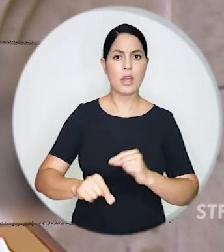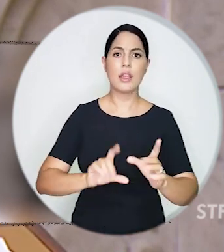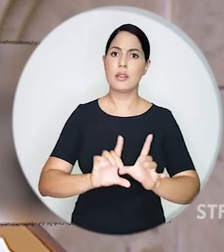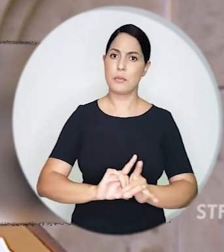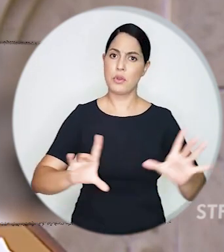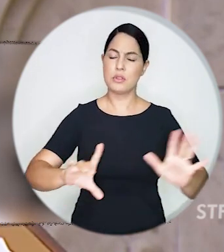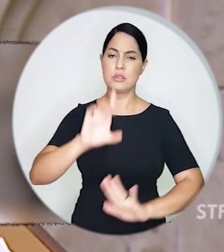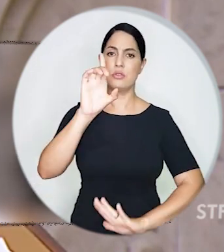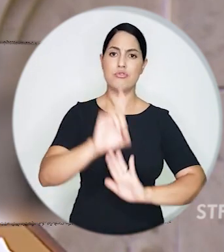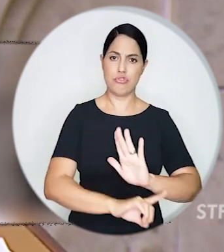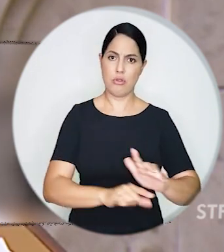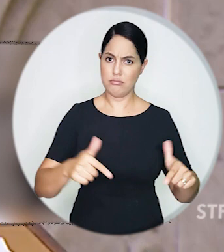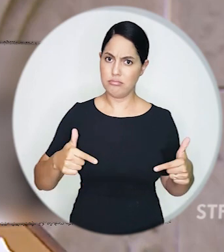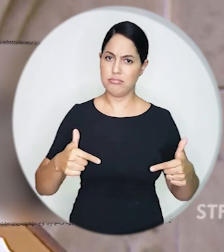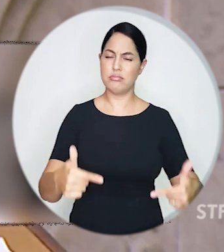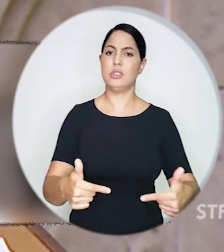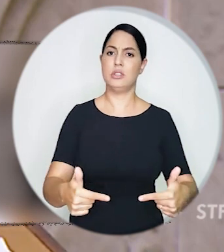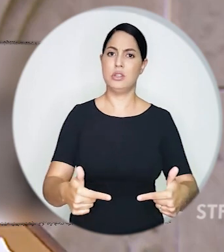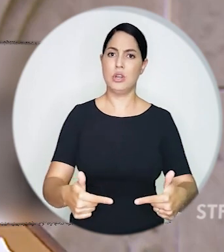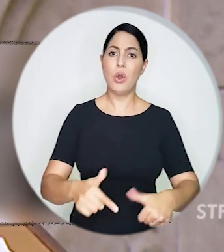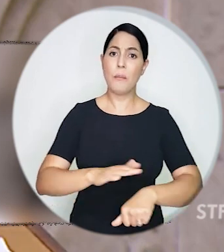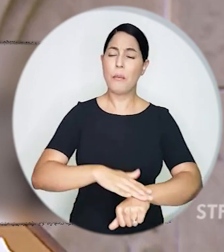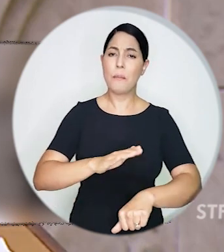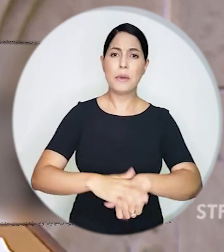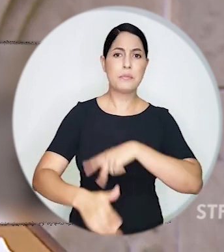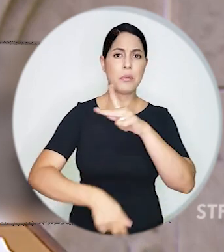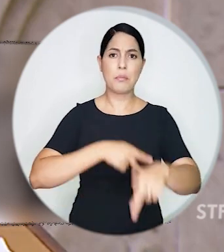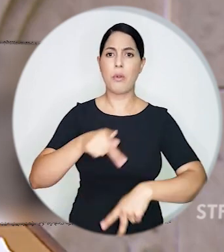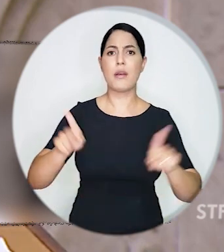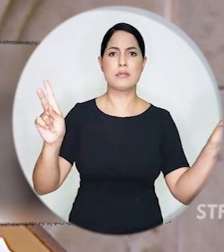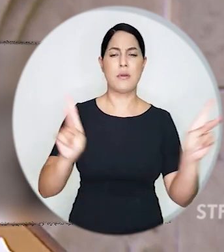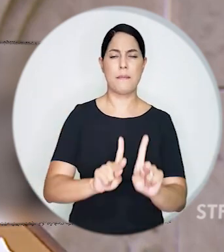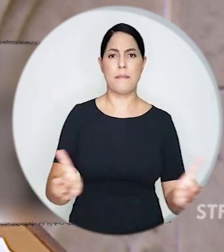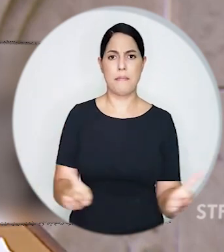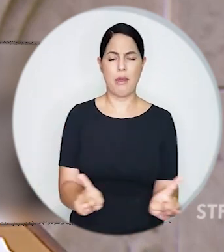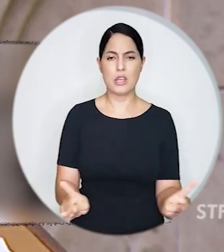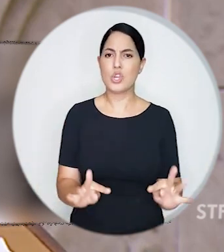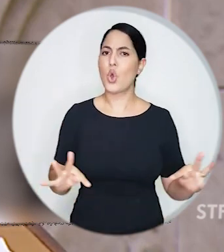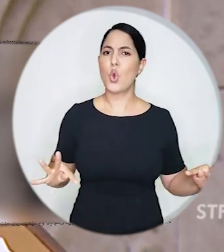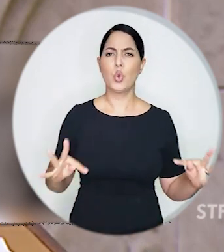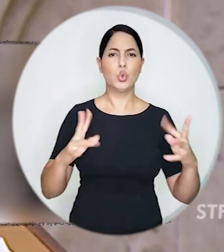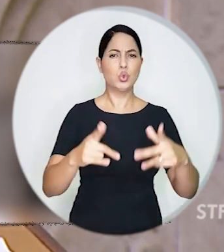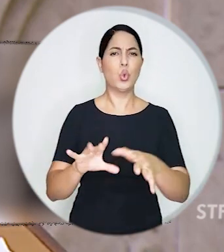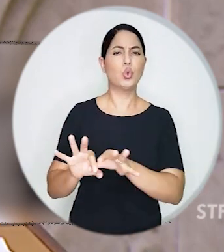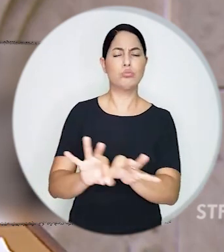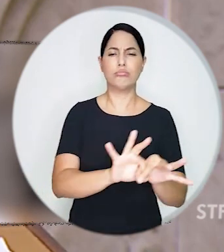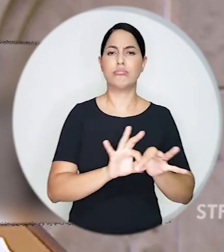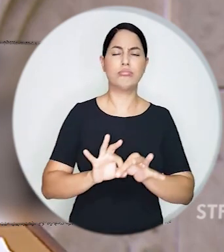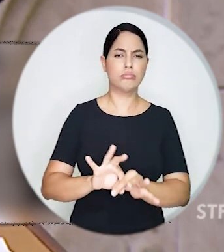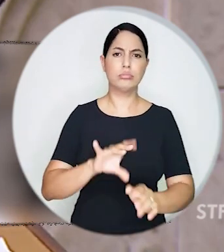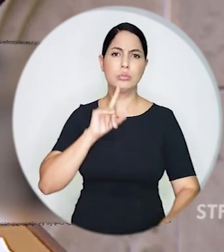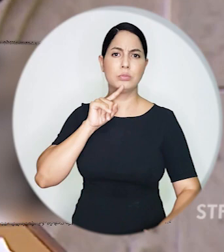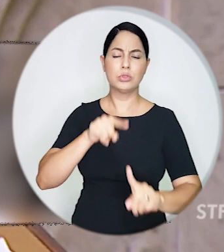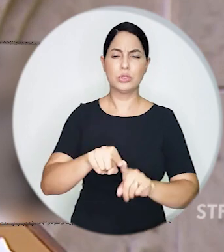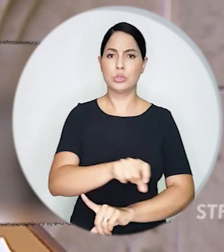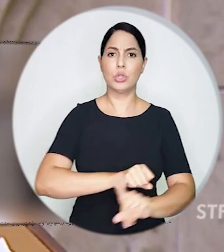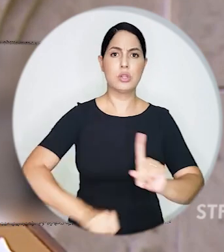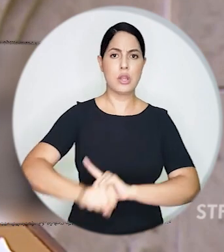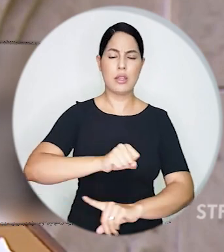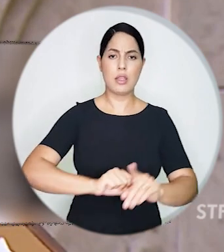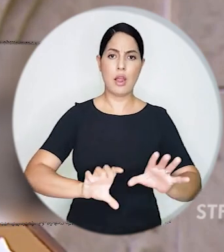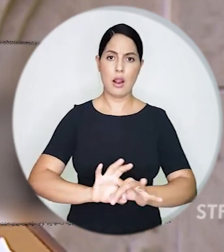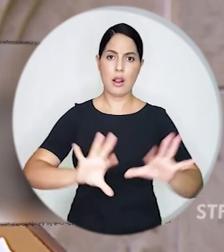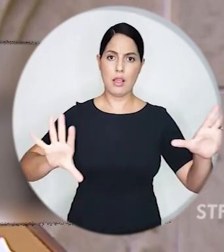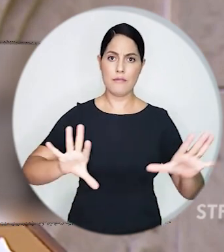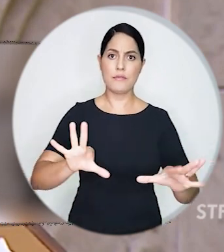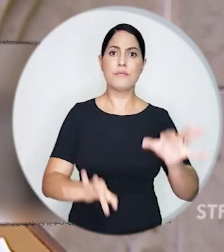Direito. É chegada a hora de pacificação da sociedade e da união de todos em prol da construção de uma sociedade